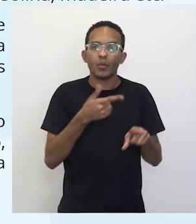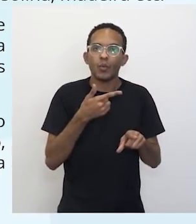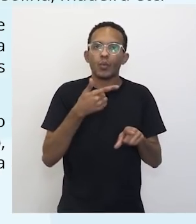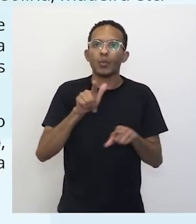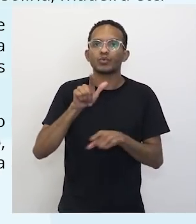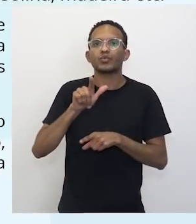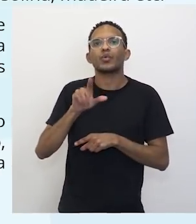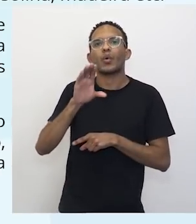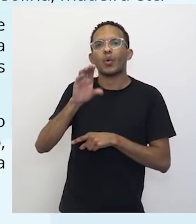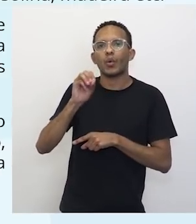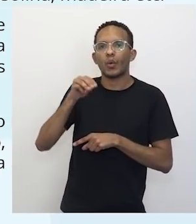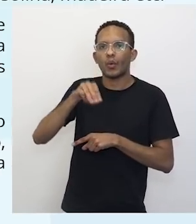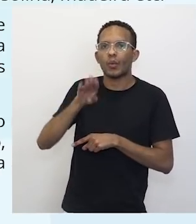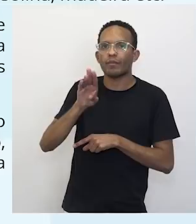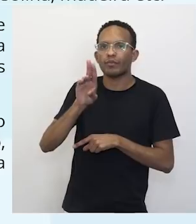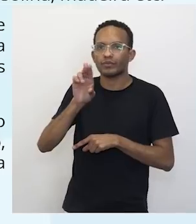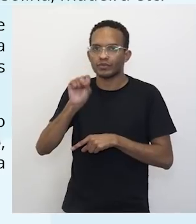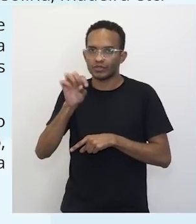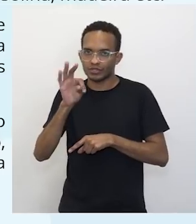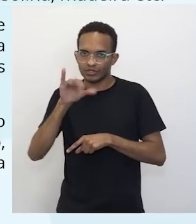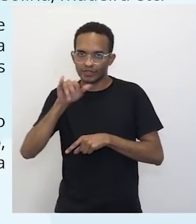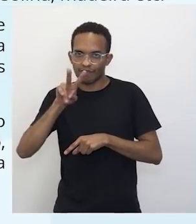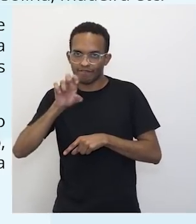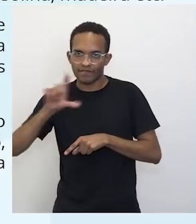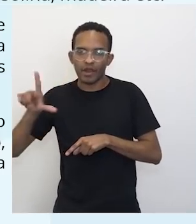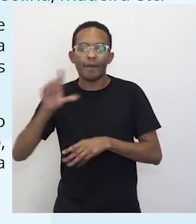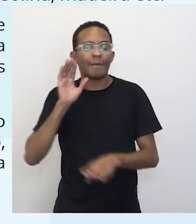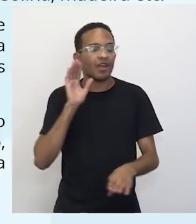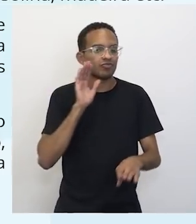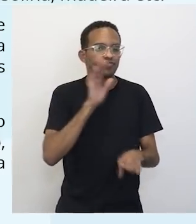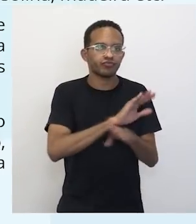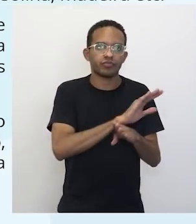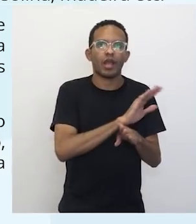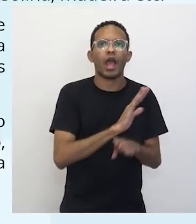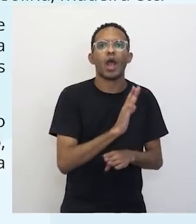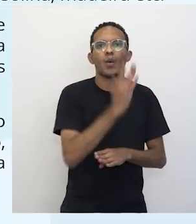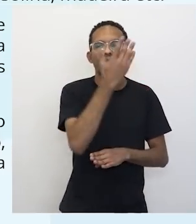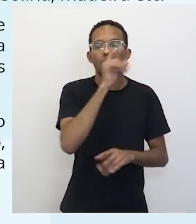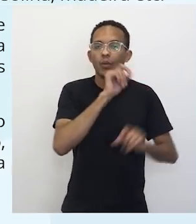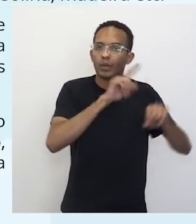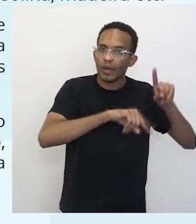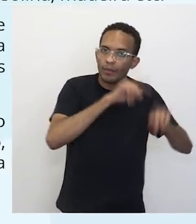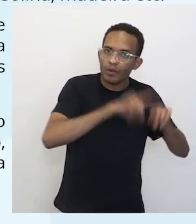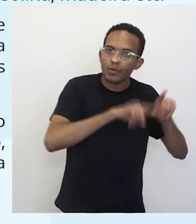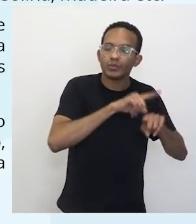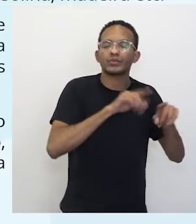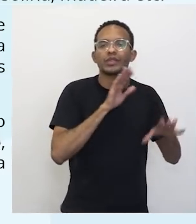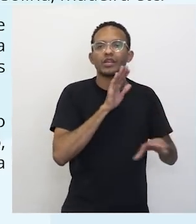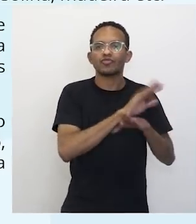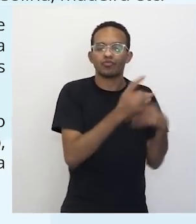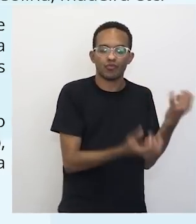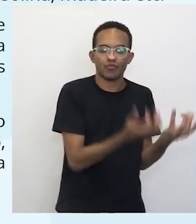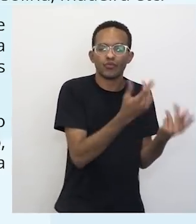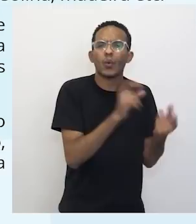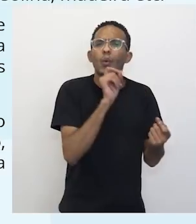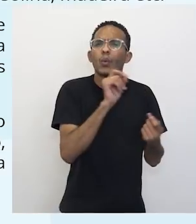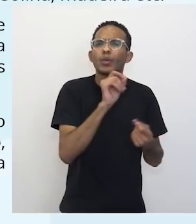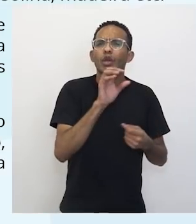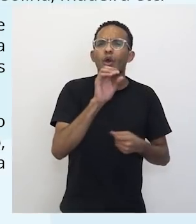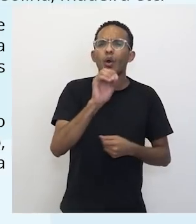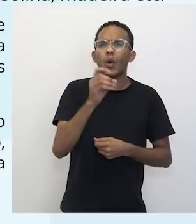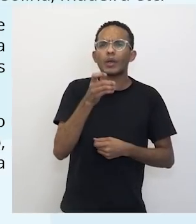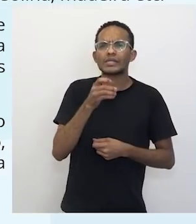O combustível precisa para acontecer a combustão. É a substância oxidável. O que é oxidar?